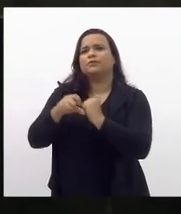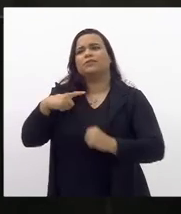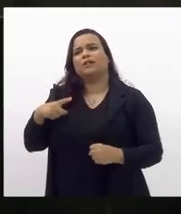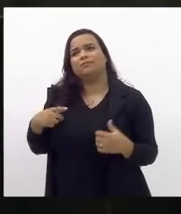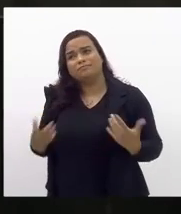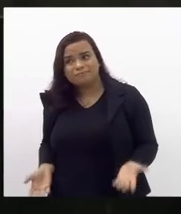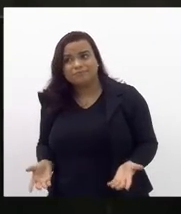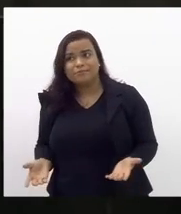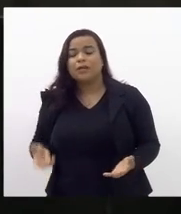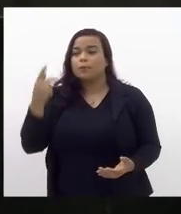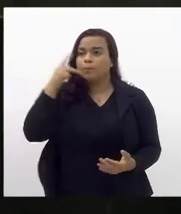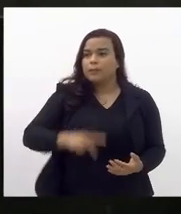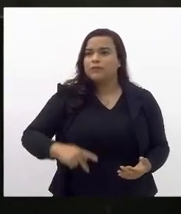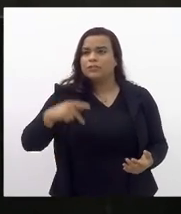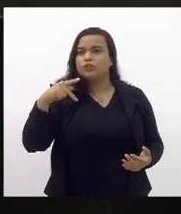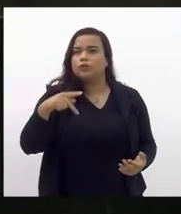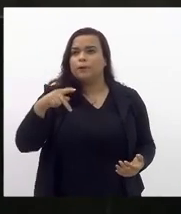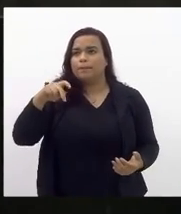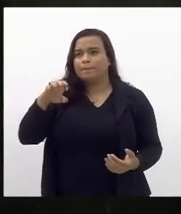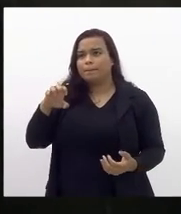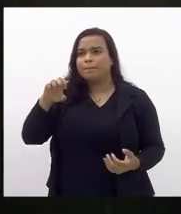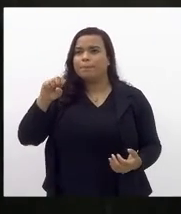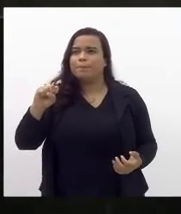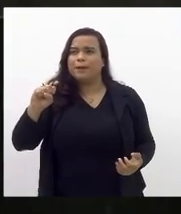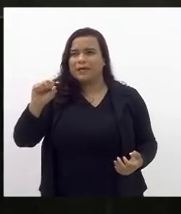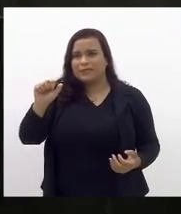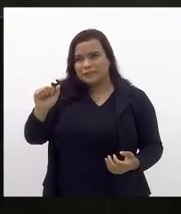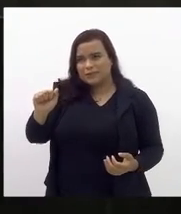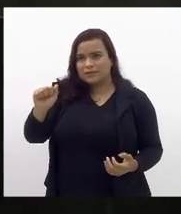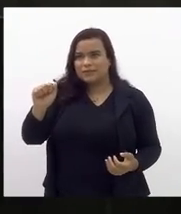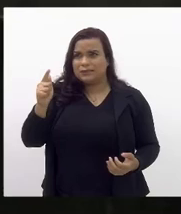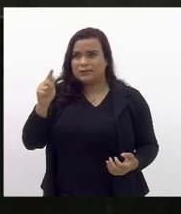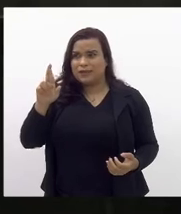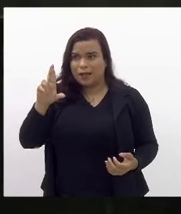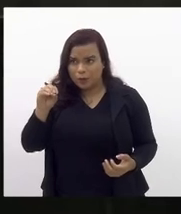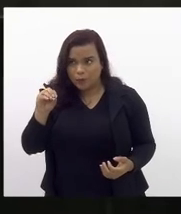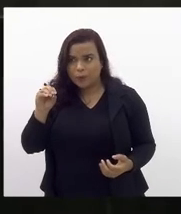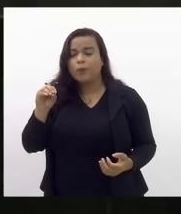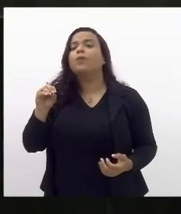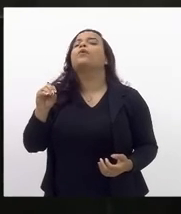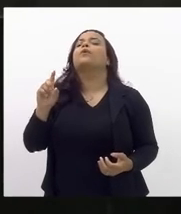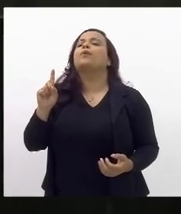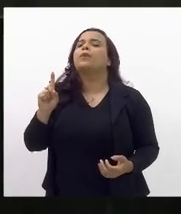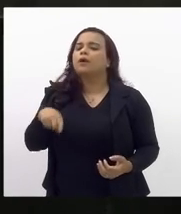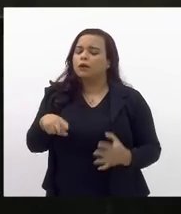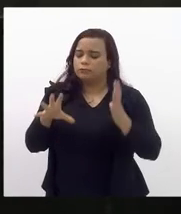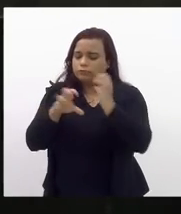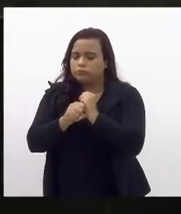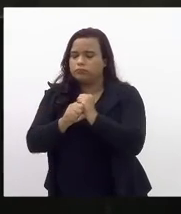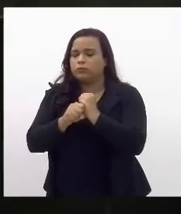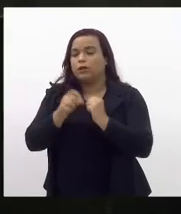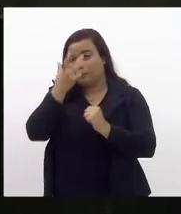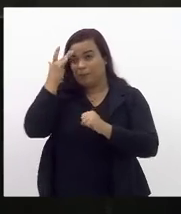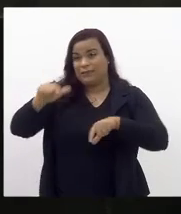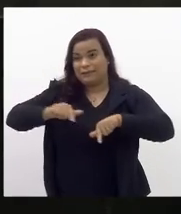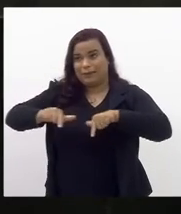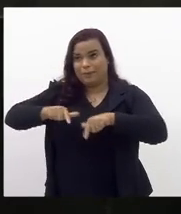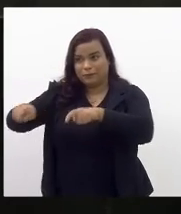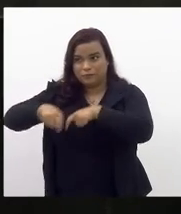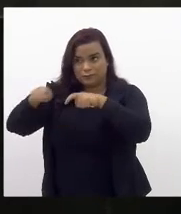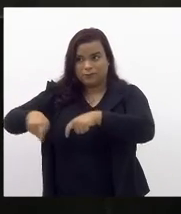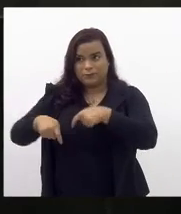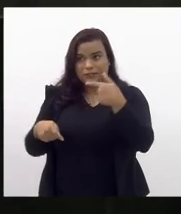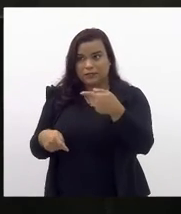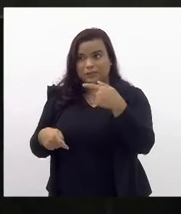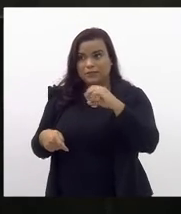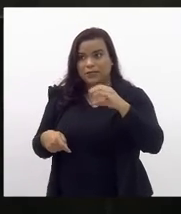Pesagro trouxe a informação também, um dado importantíssimo, são 700 mil trabalhadores agrícolas só